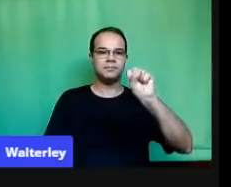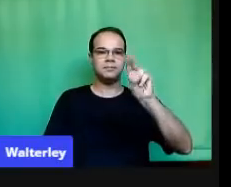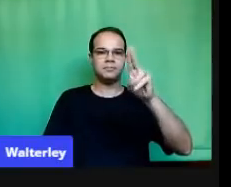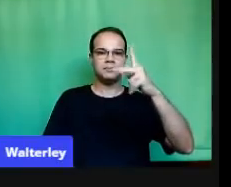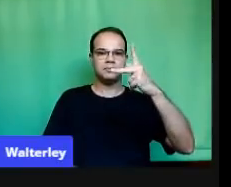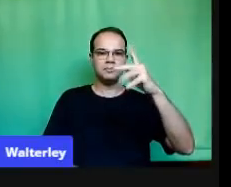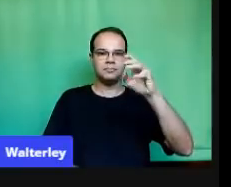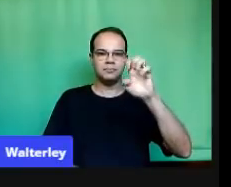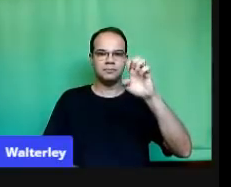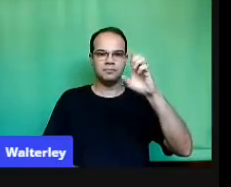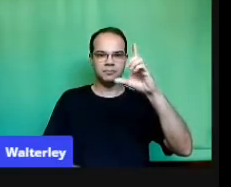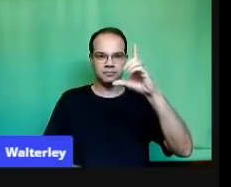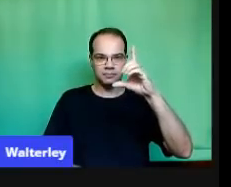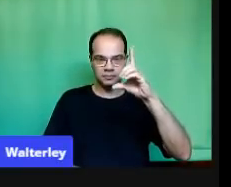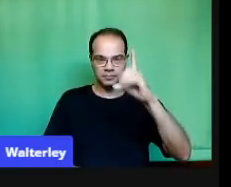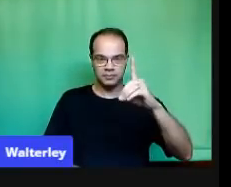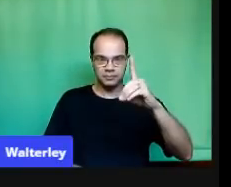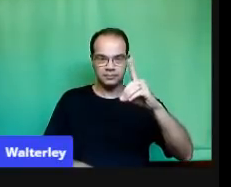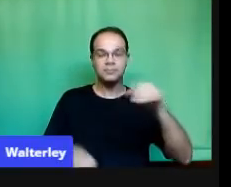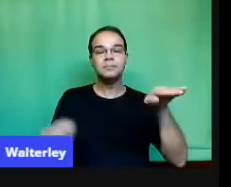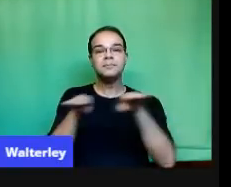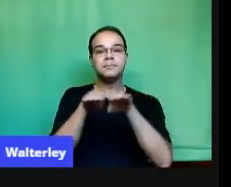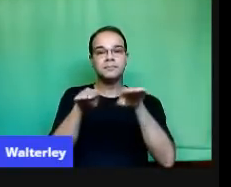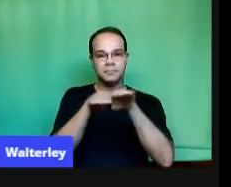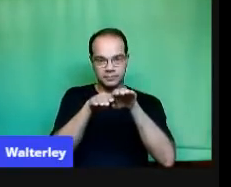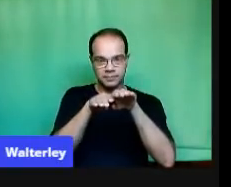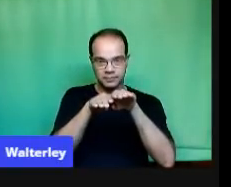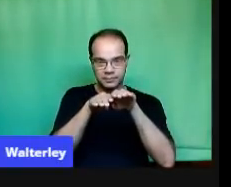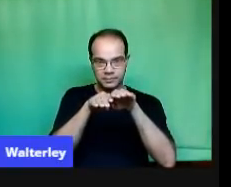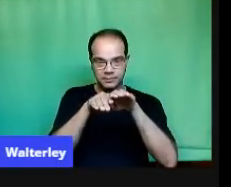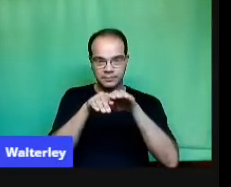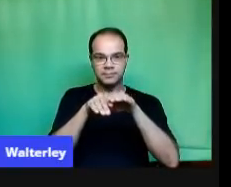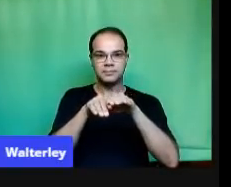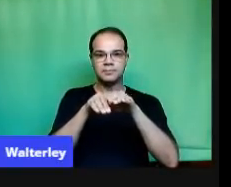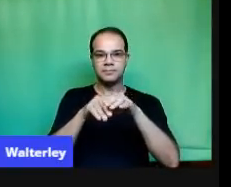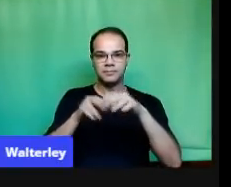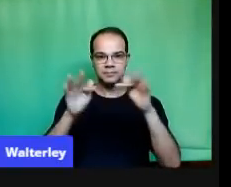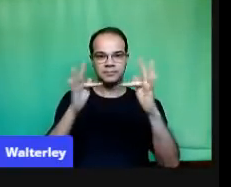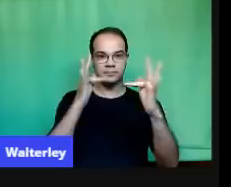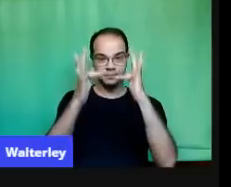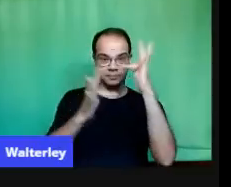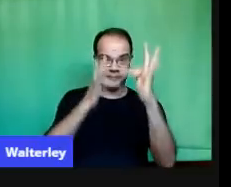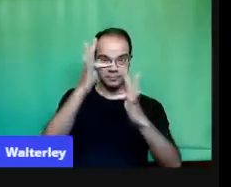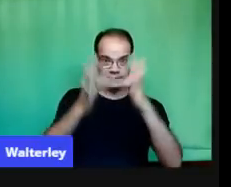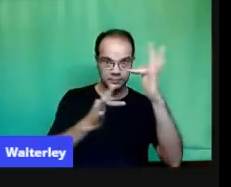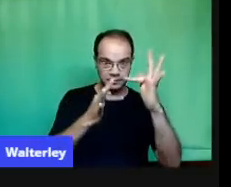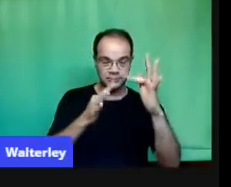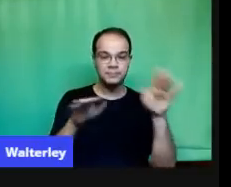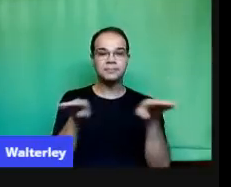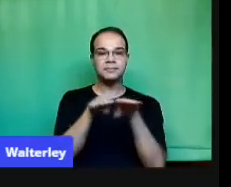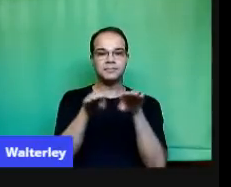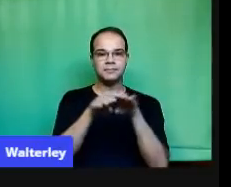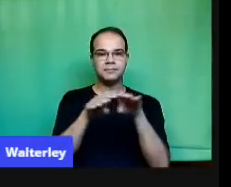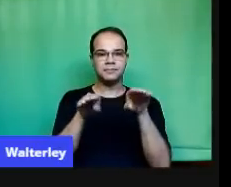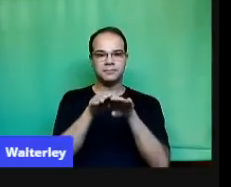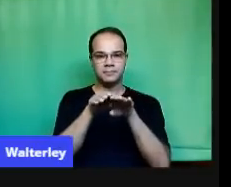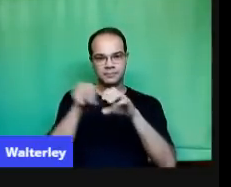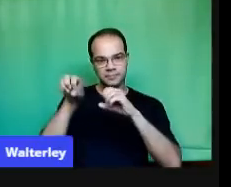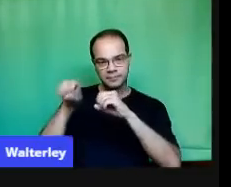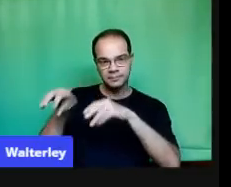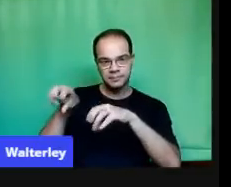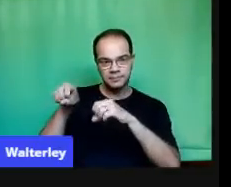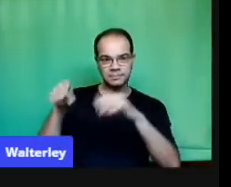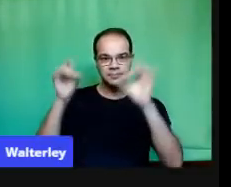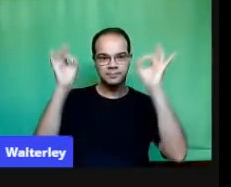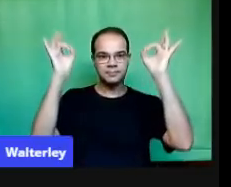deste evento, contamos com o apoio da Divisão de Tecnologia Educacional e da Divisão de Educação Especial.